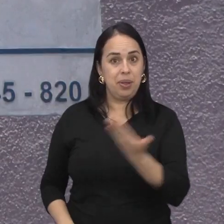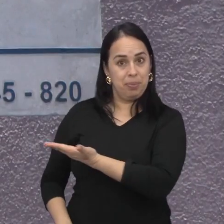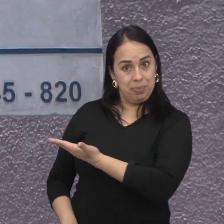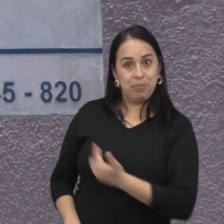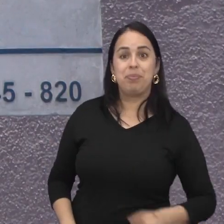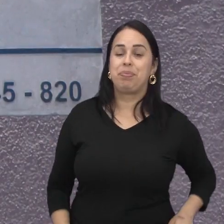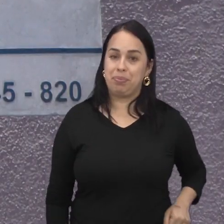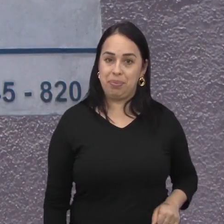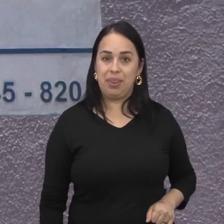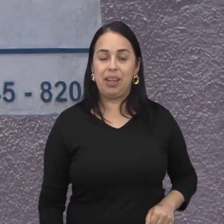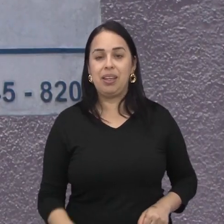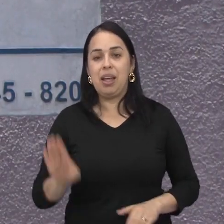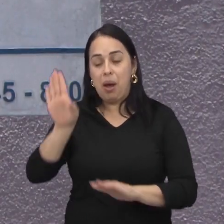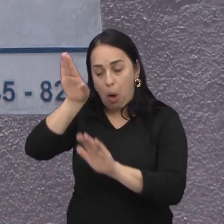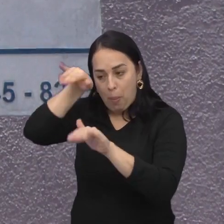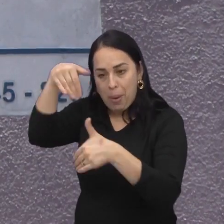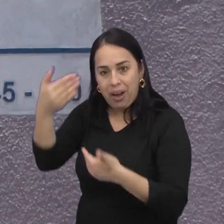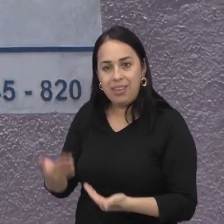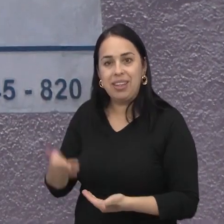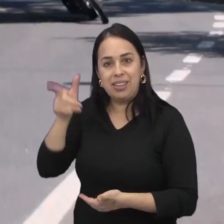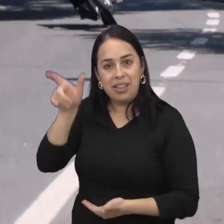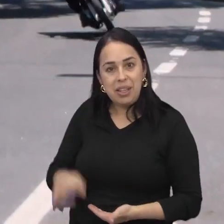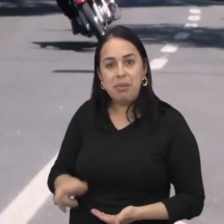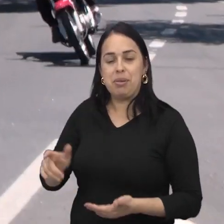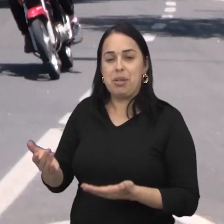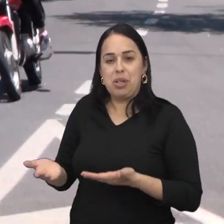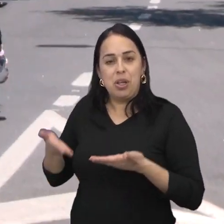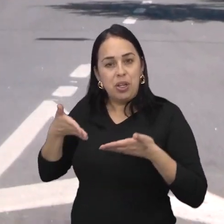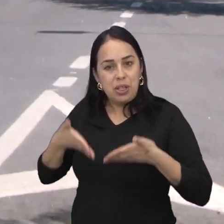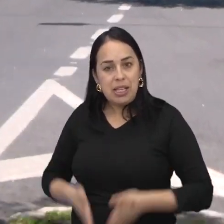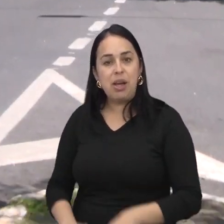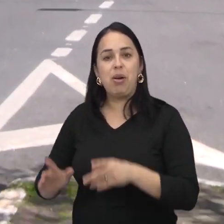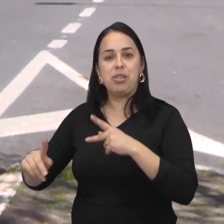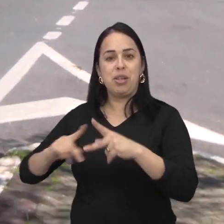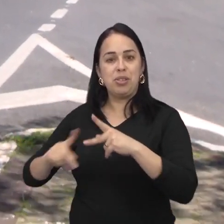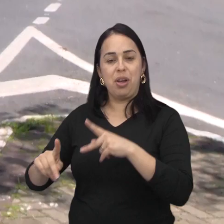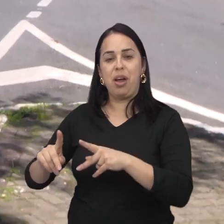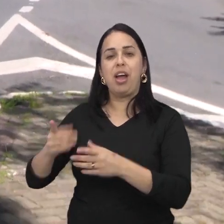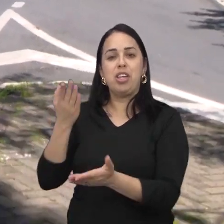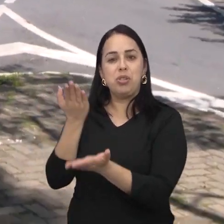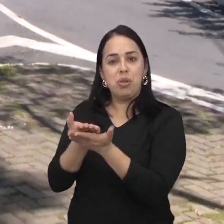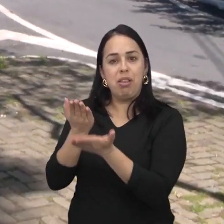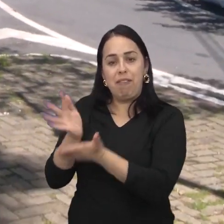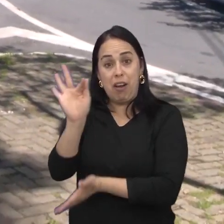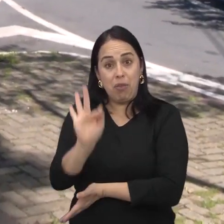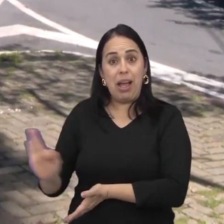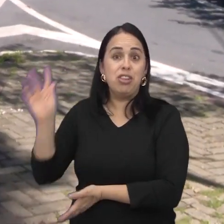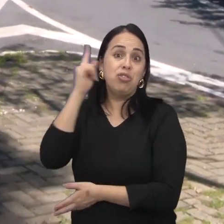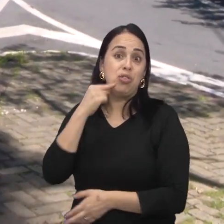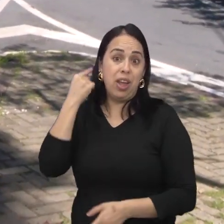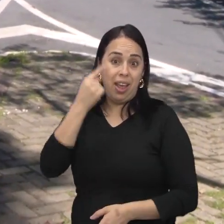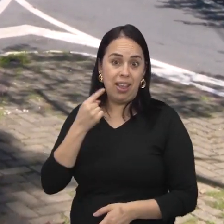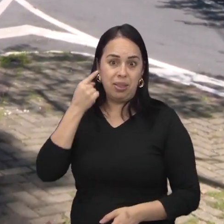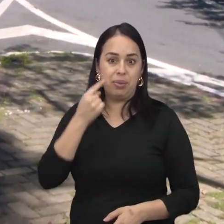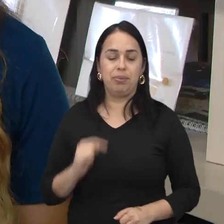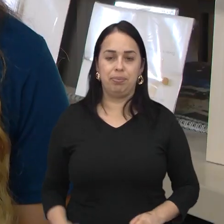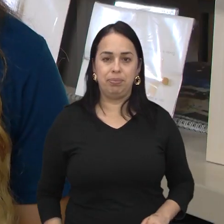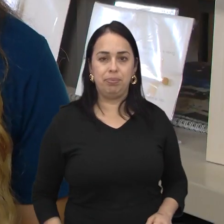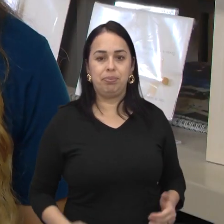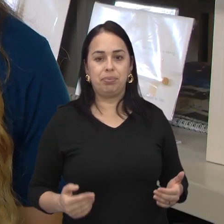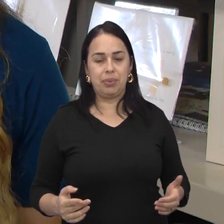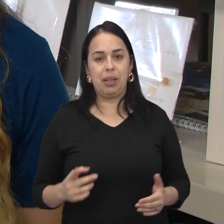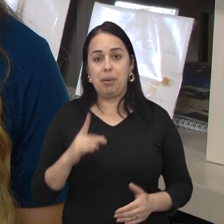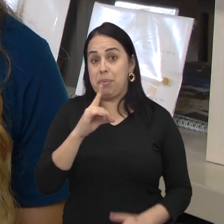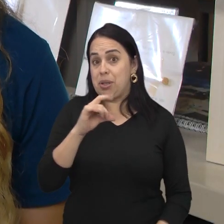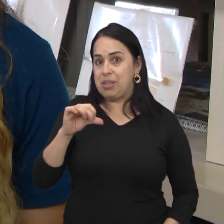rua Euclides Miragaia carrega uma homenagem a um joseense estudante de Direito marcado na história do estado de São Paulo.